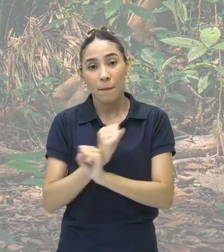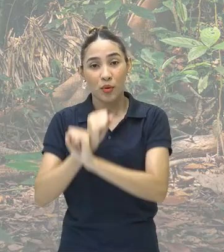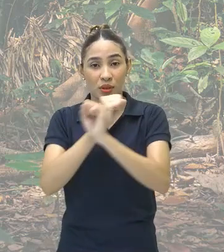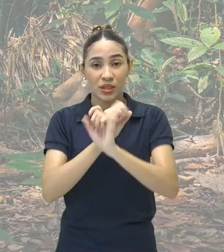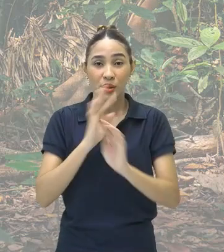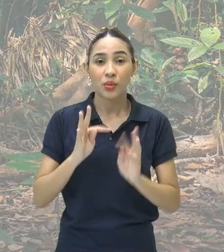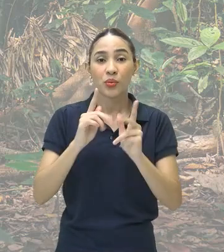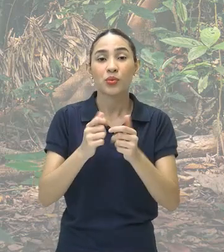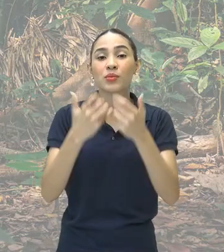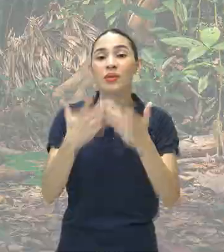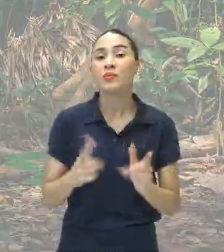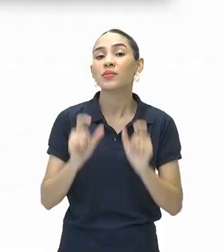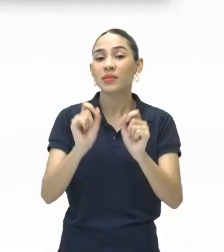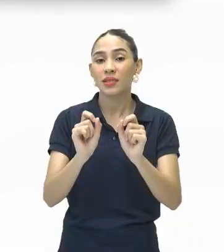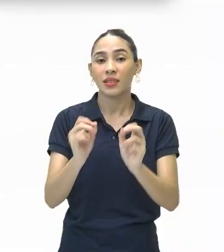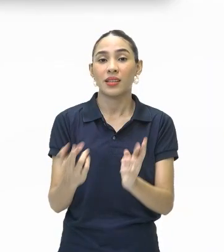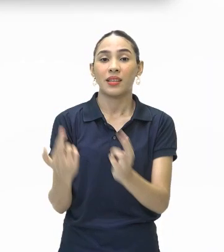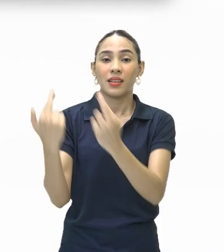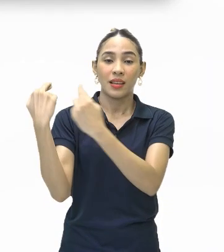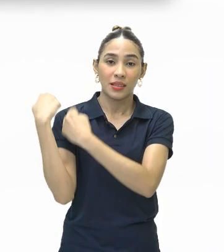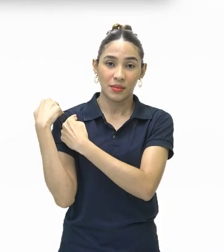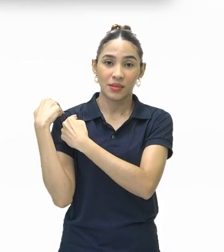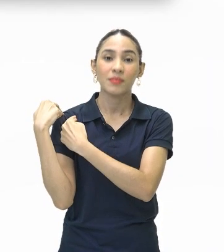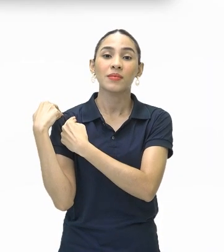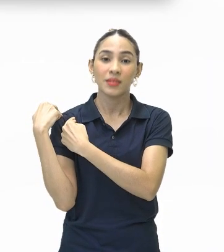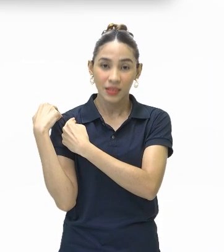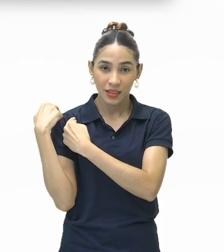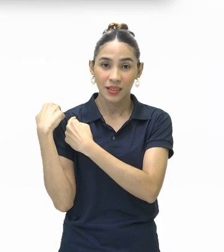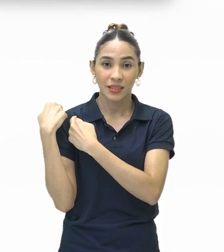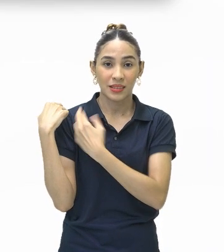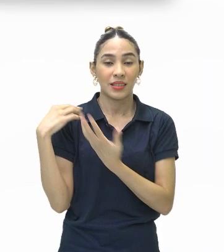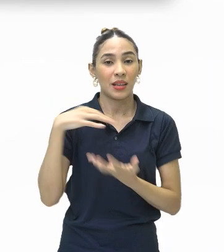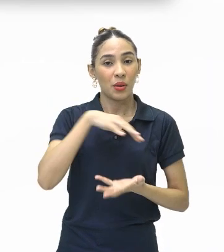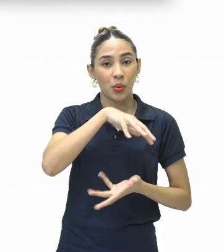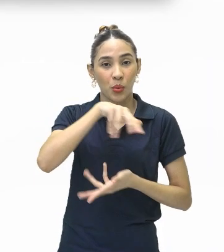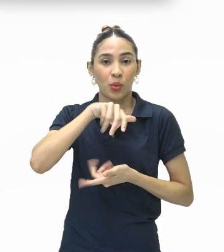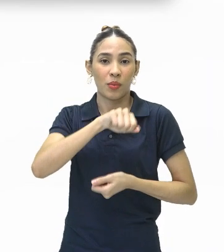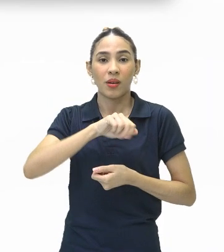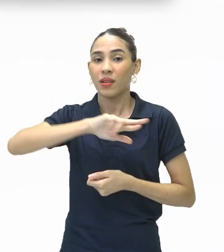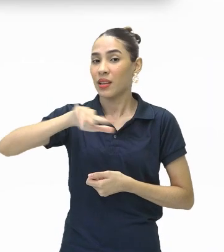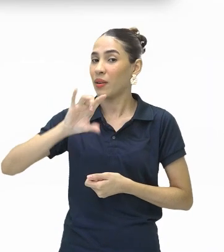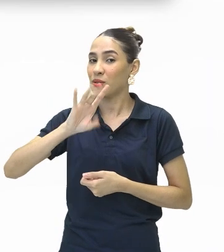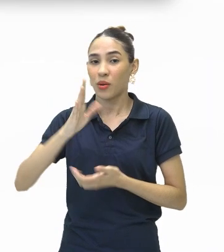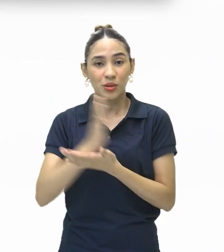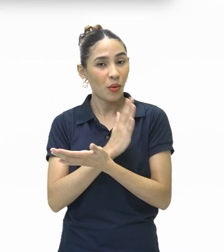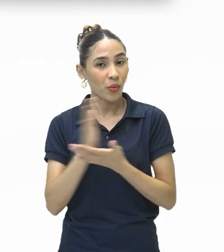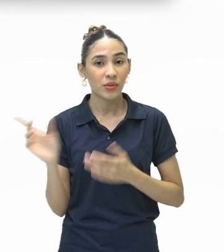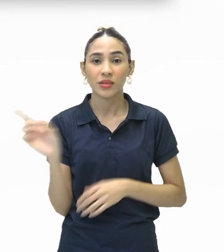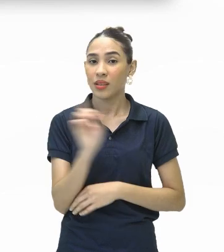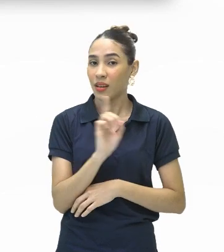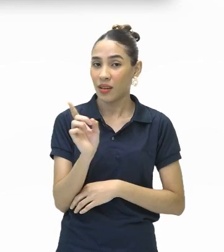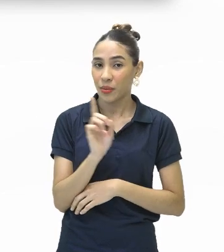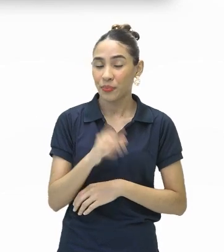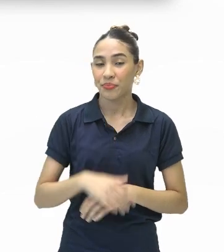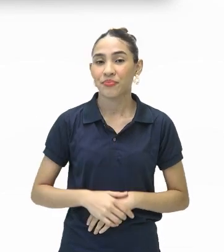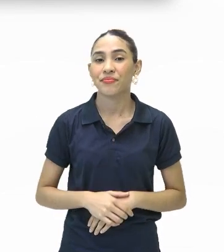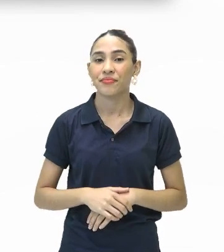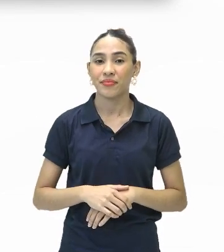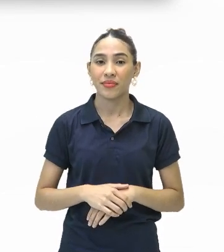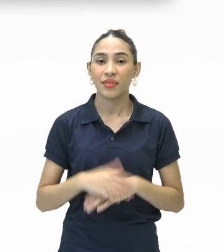estamos falando de quê? De uma responsabilidade global, não é só de alguns.